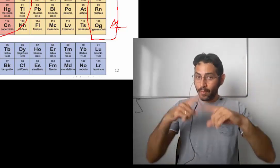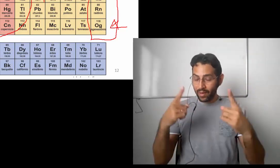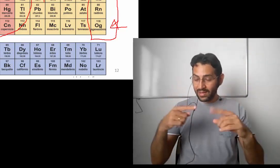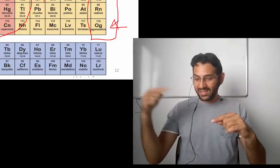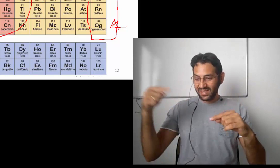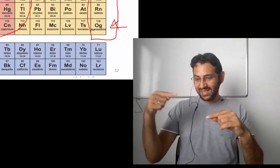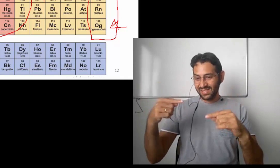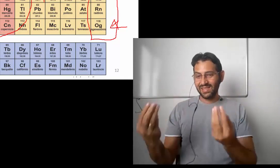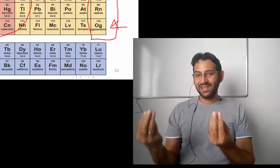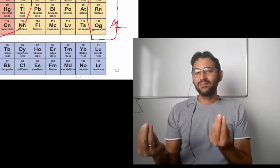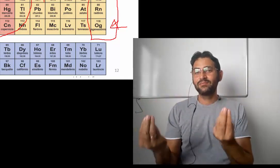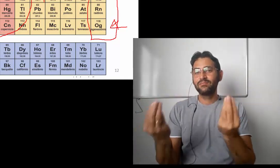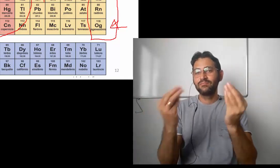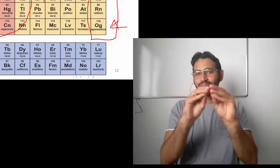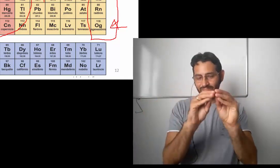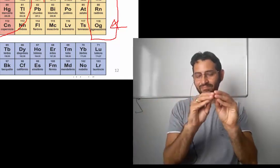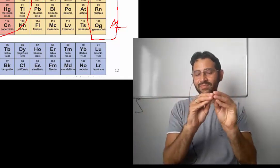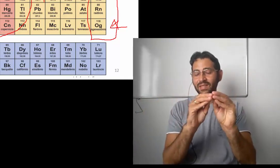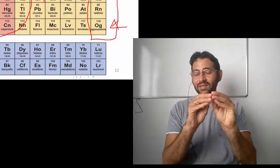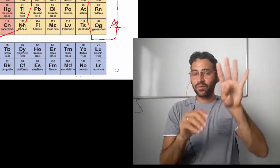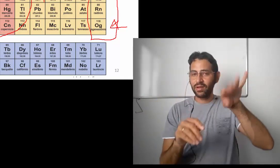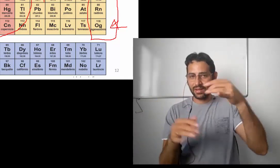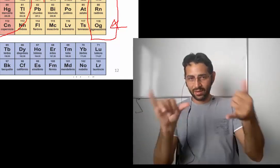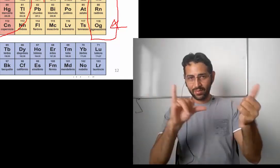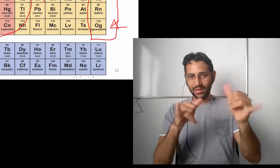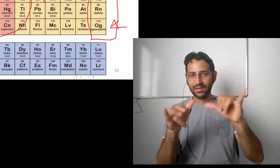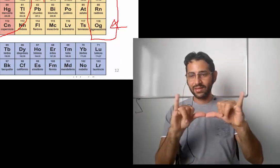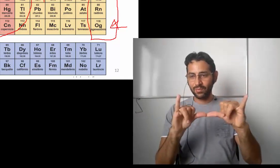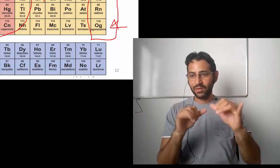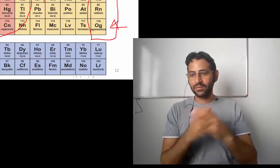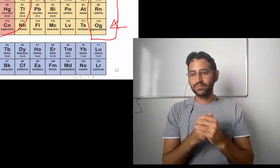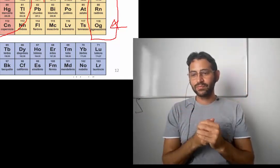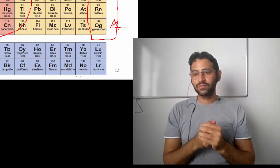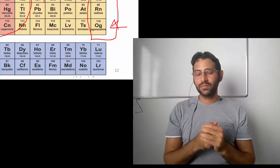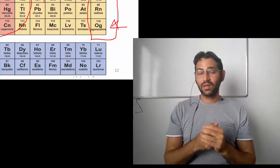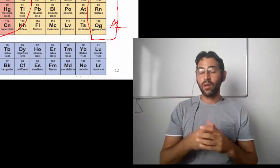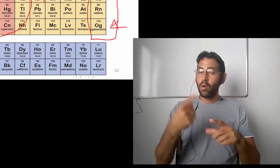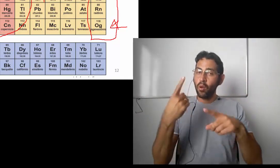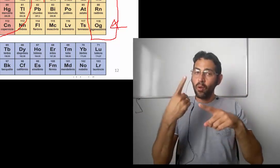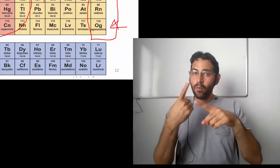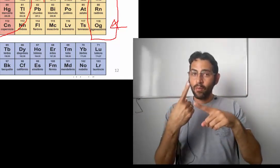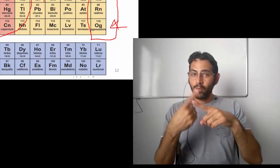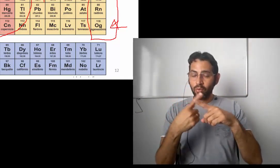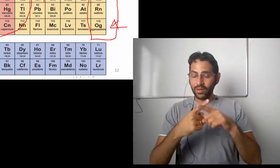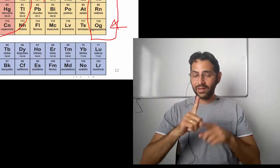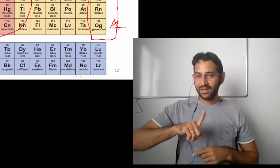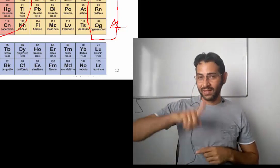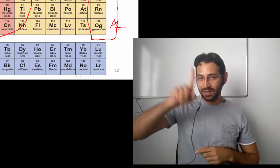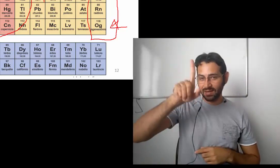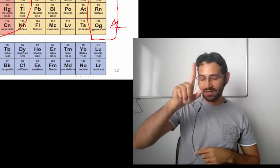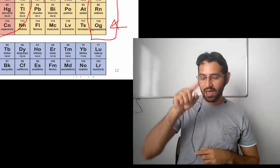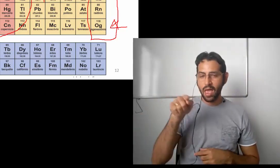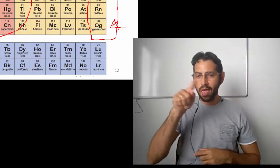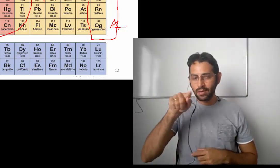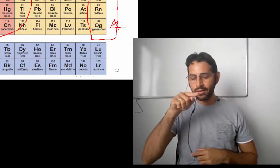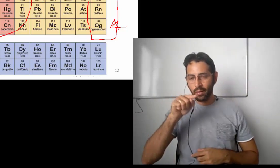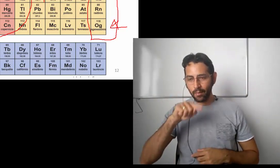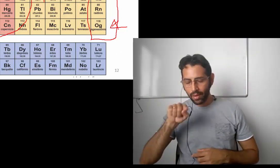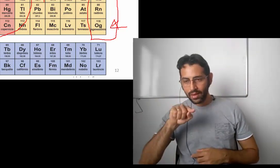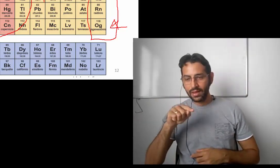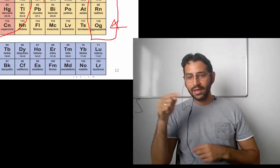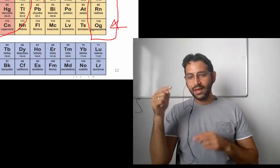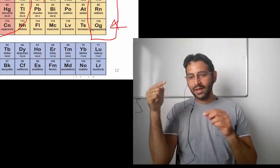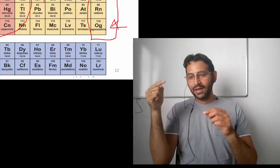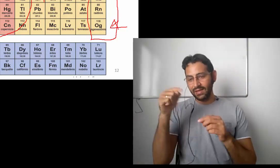características deles são tão semelhantes que os lantanídeos eles cabem todos nesse espaço aqui e